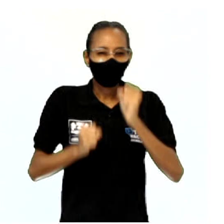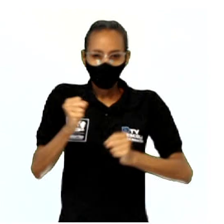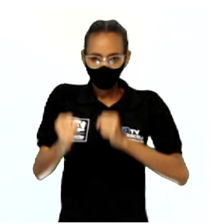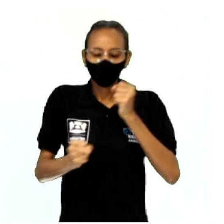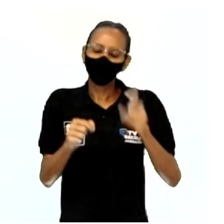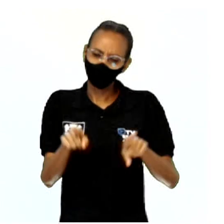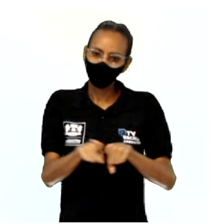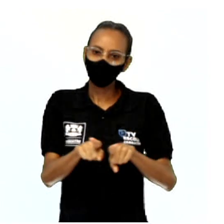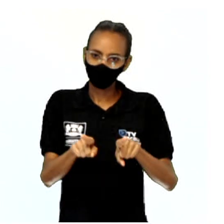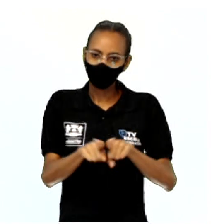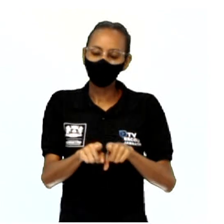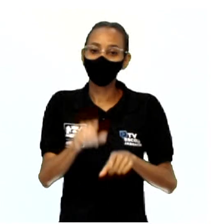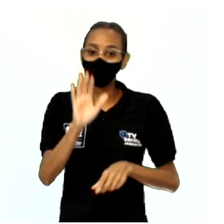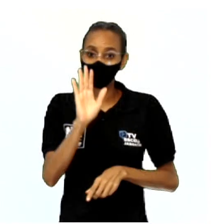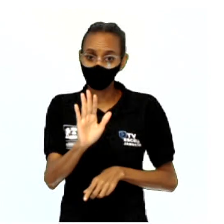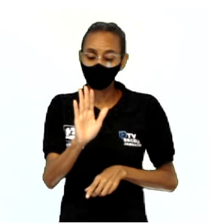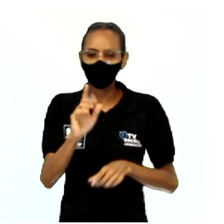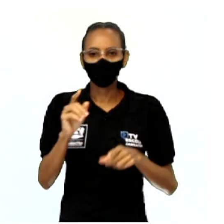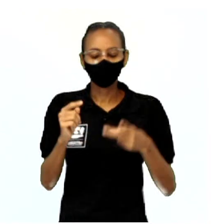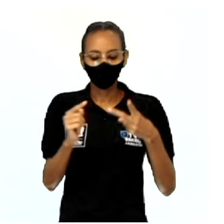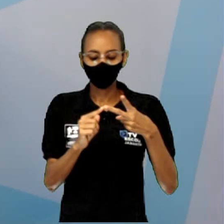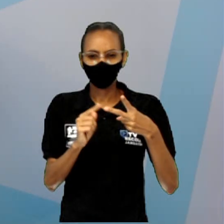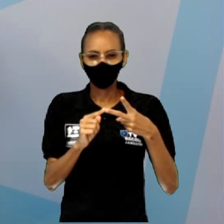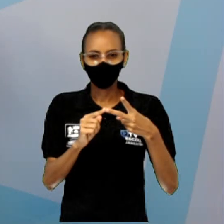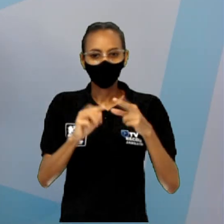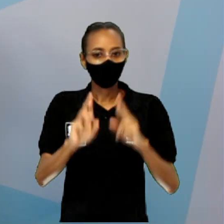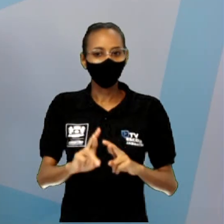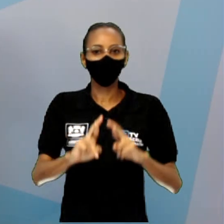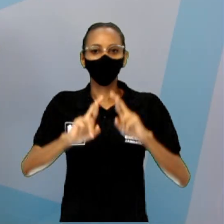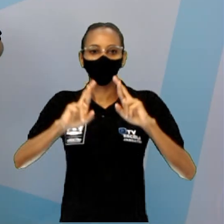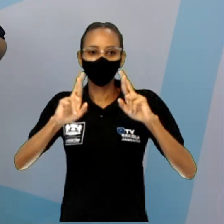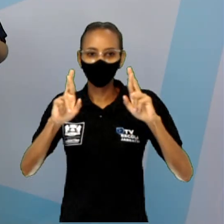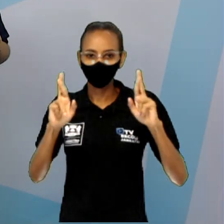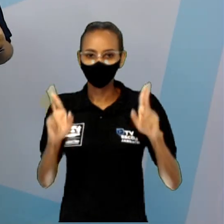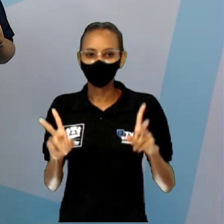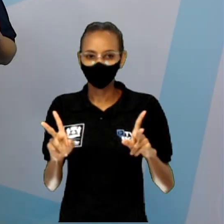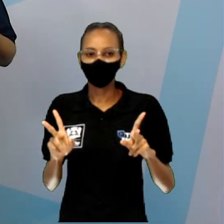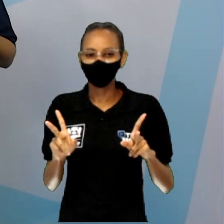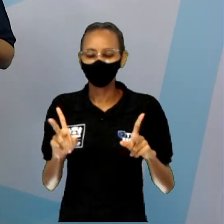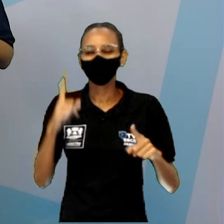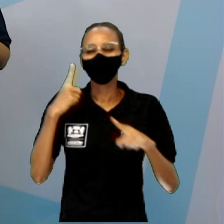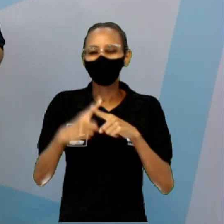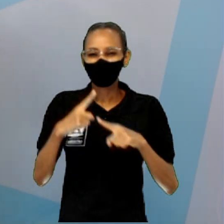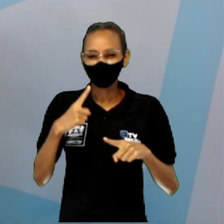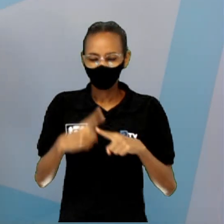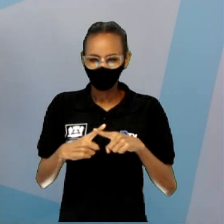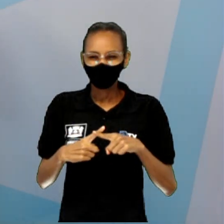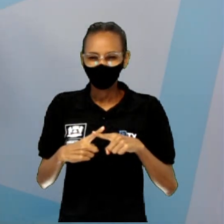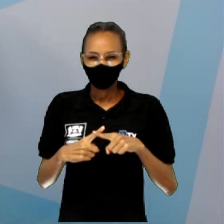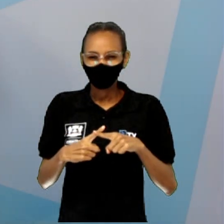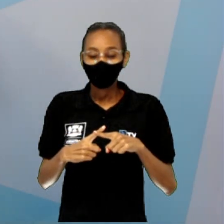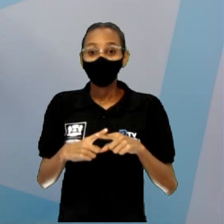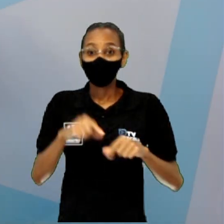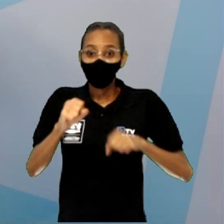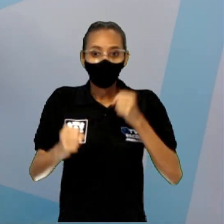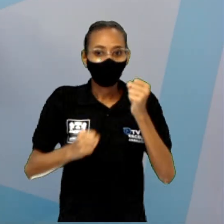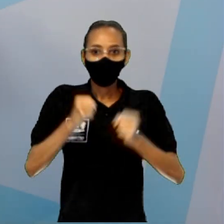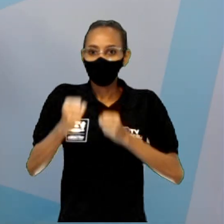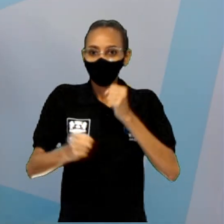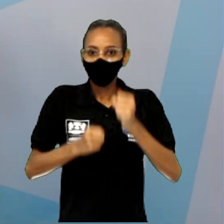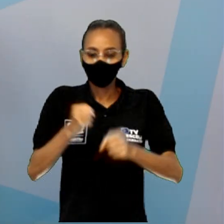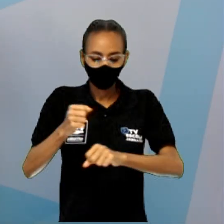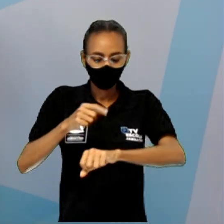também, mas ela é uma corrida que a gente chama de sprint. Por quê? Porque ela é uma corrida onde o intervalo